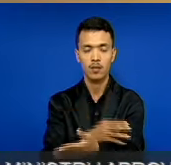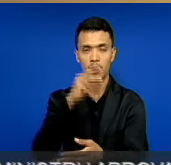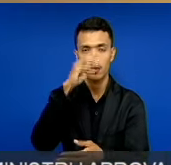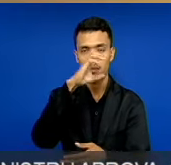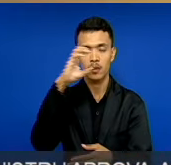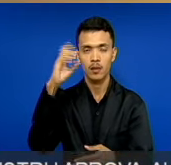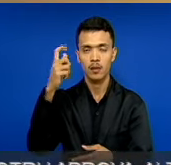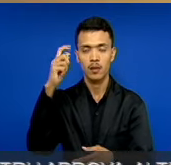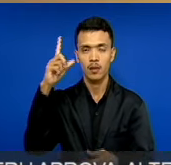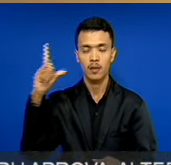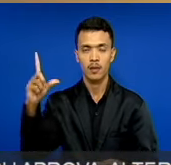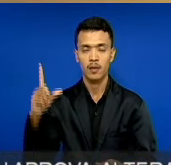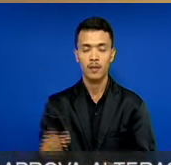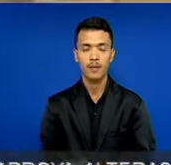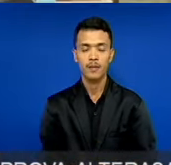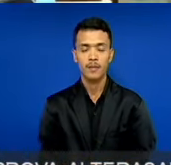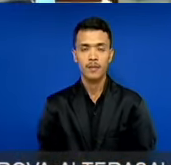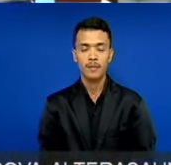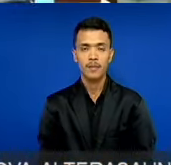Acon, Timor-Leste.